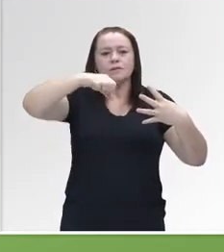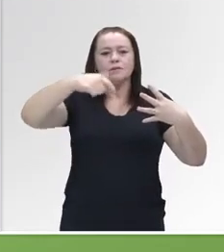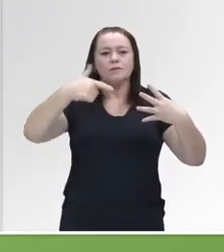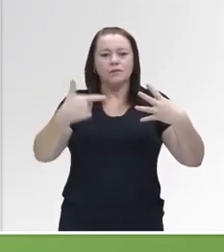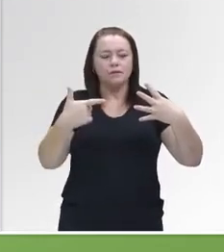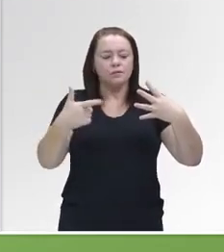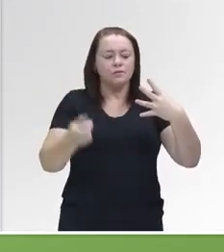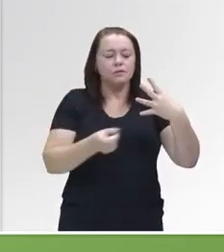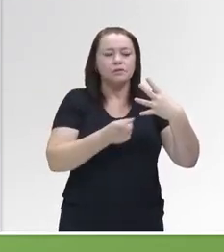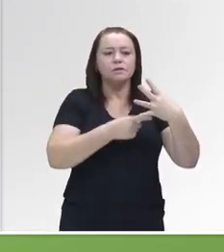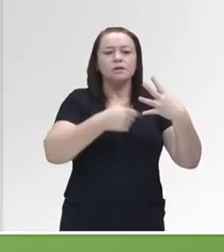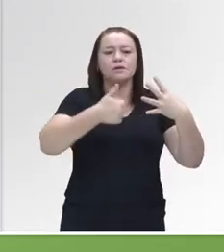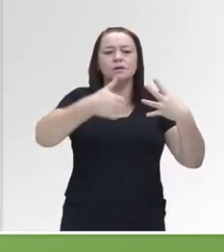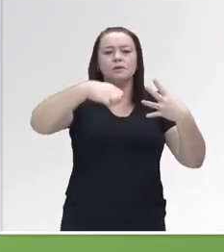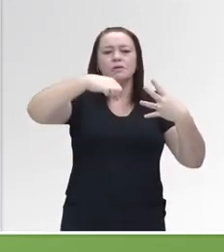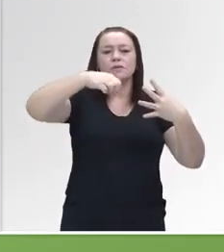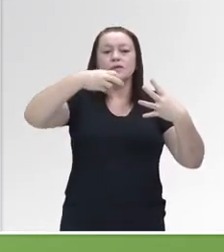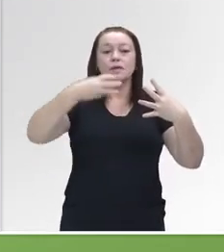192 e